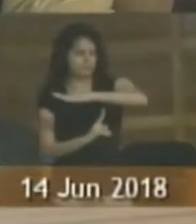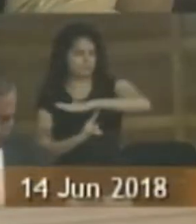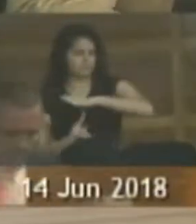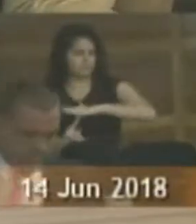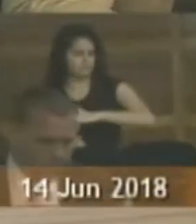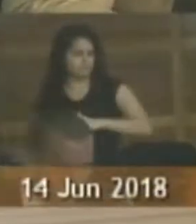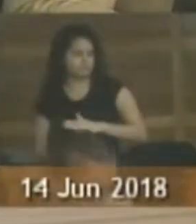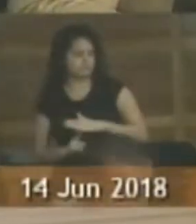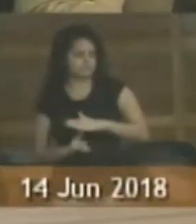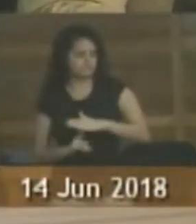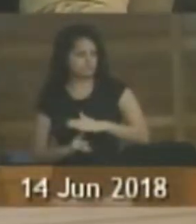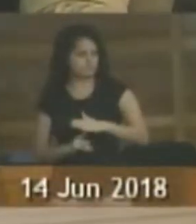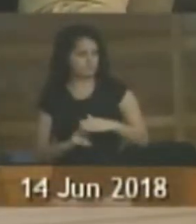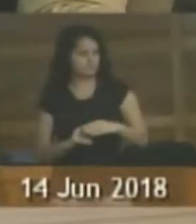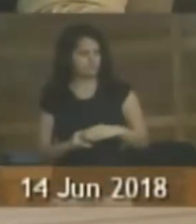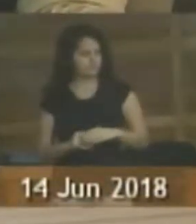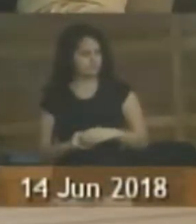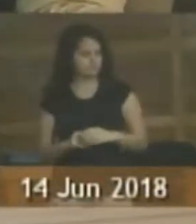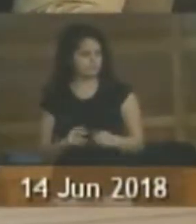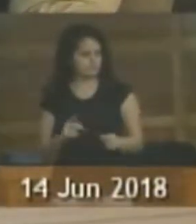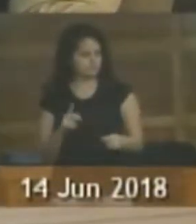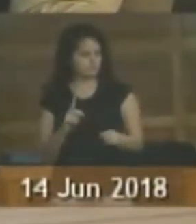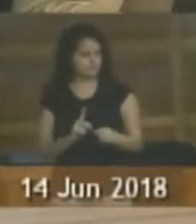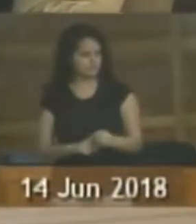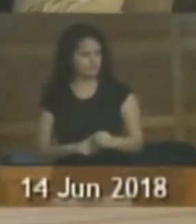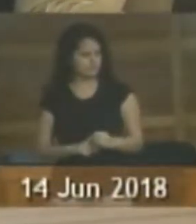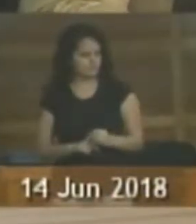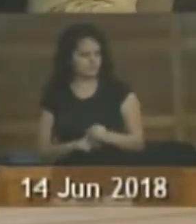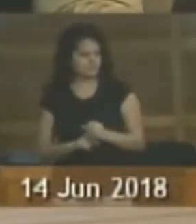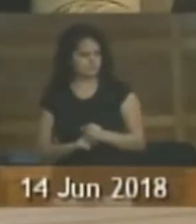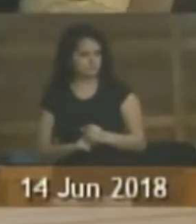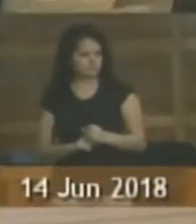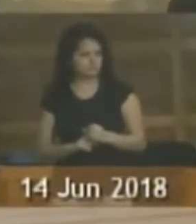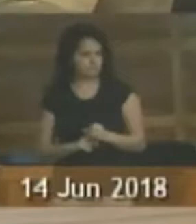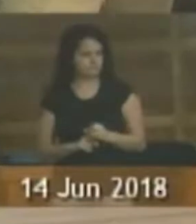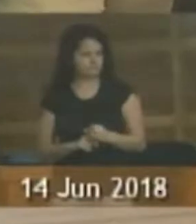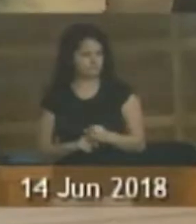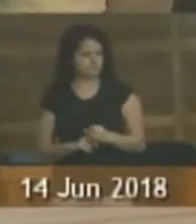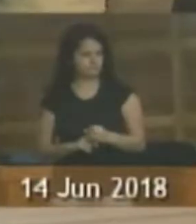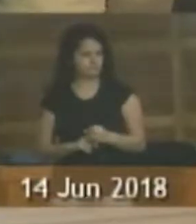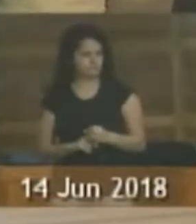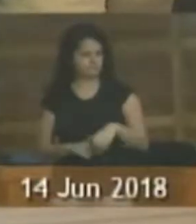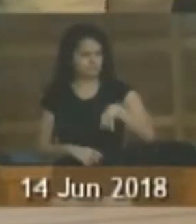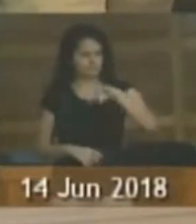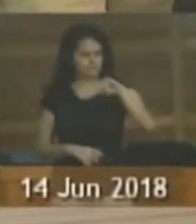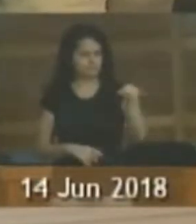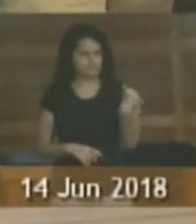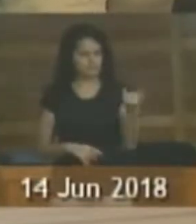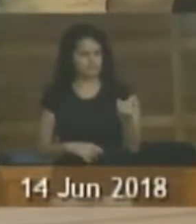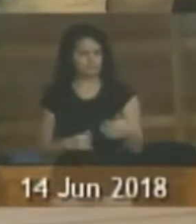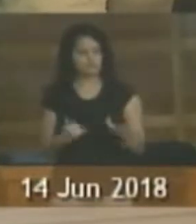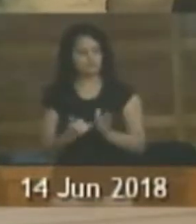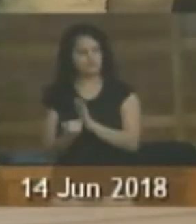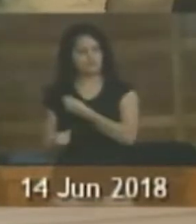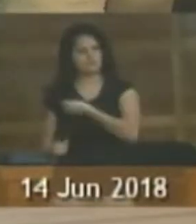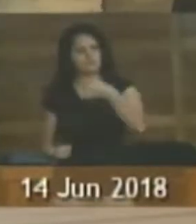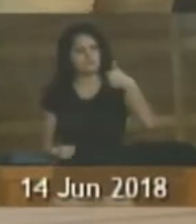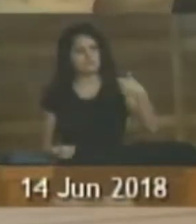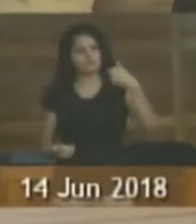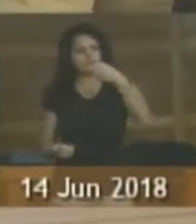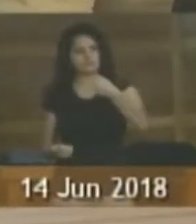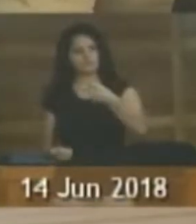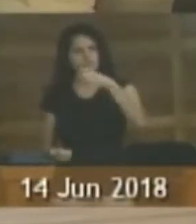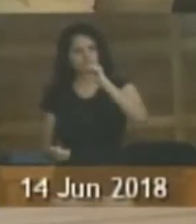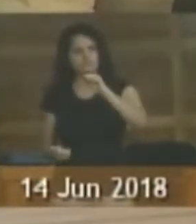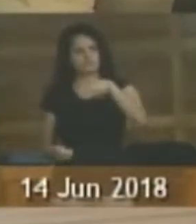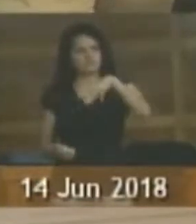pedestres que liga a rua Mangaratiba à rua Rio Bonito, na altura da Praça Tarsila Cândida, bairro Japuíba. Indicação